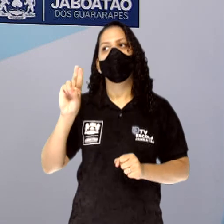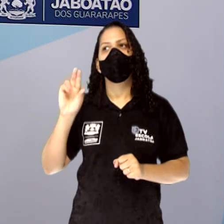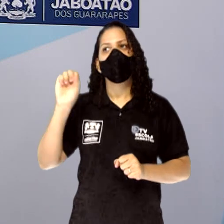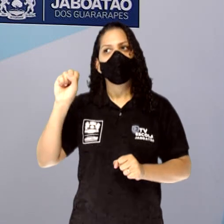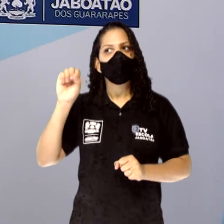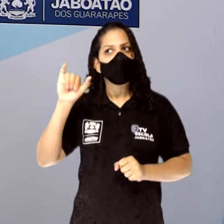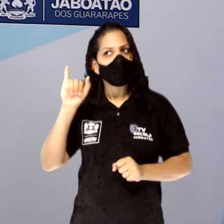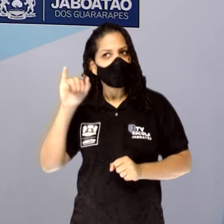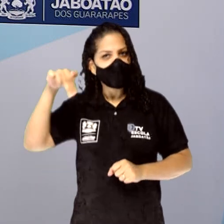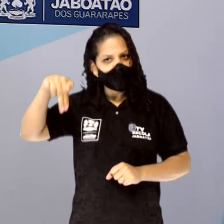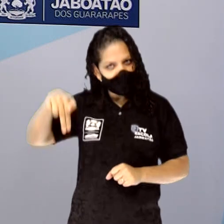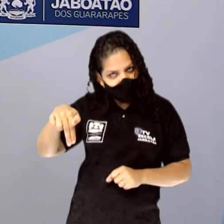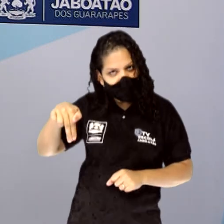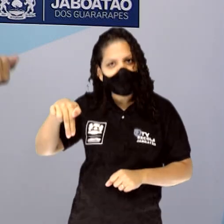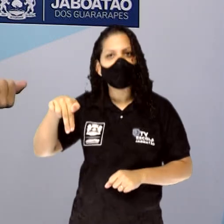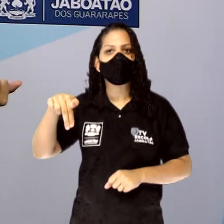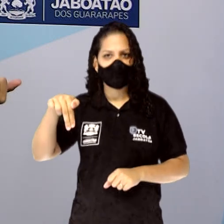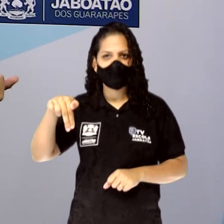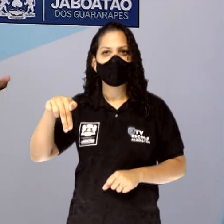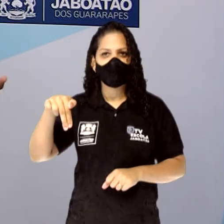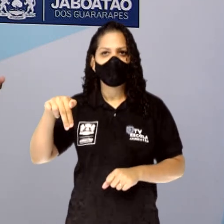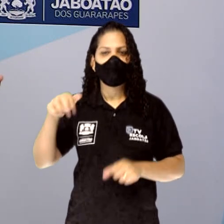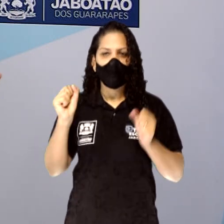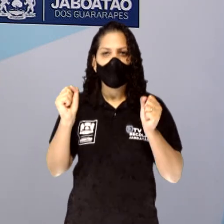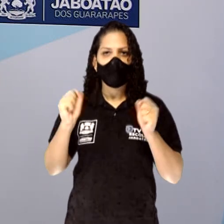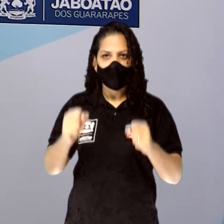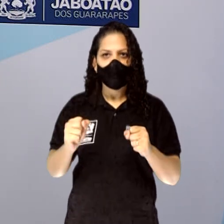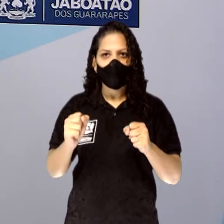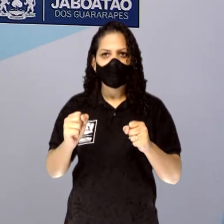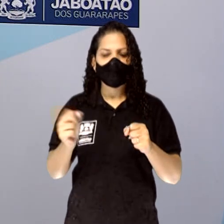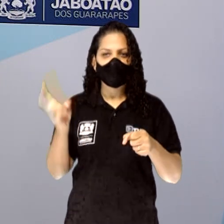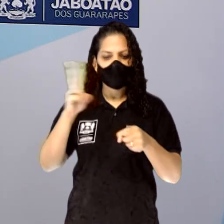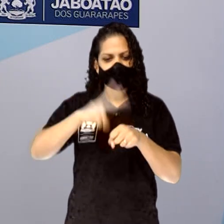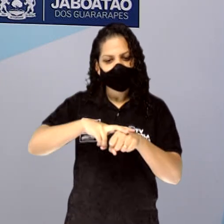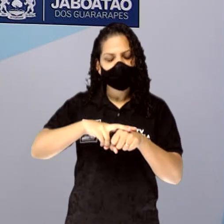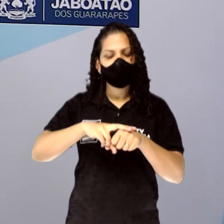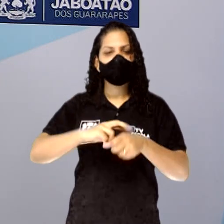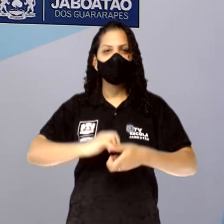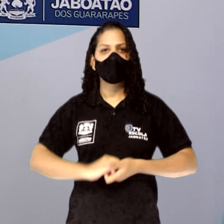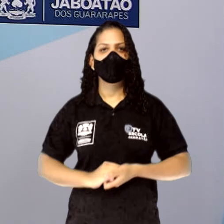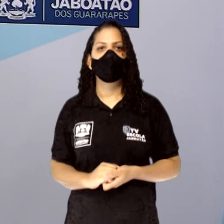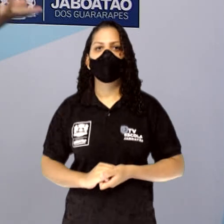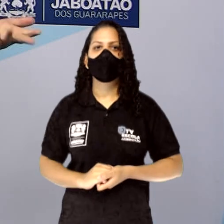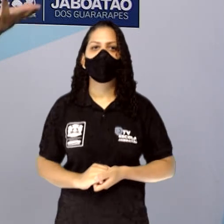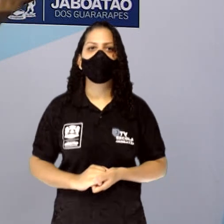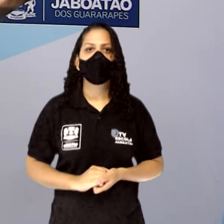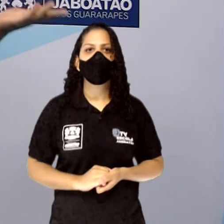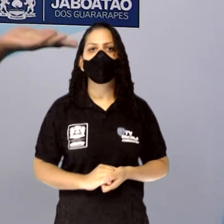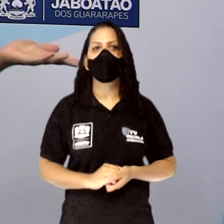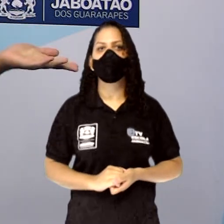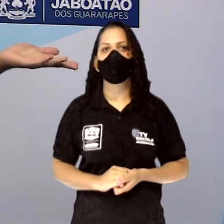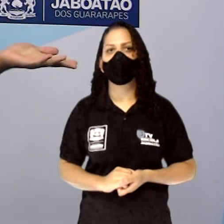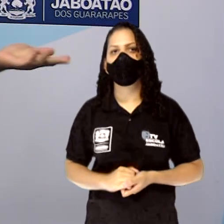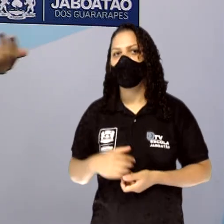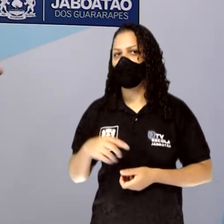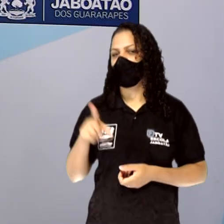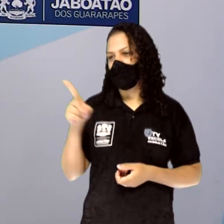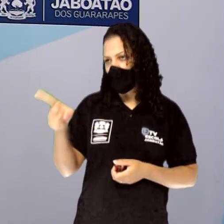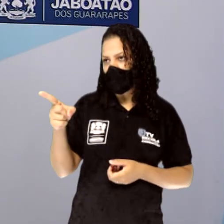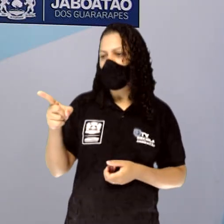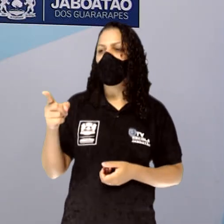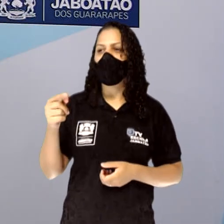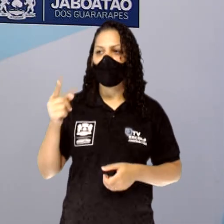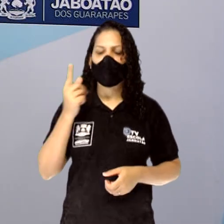usar cousin tanto para she quanto para he. Quando eu digo she is my cousin